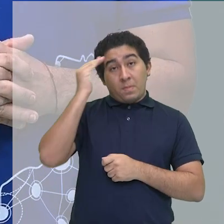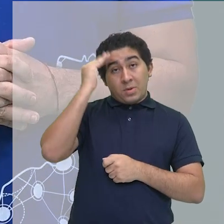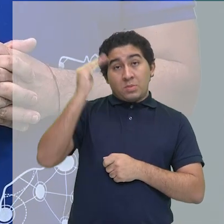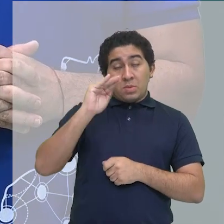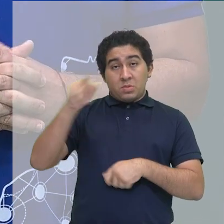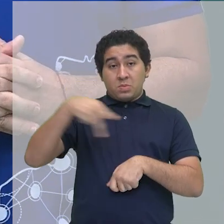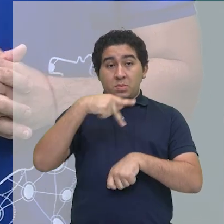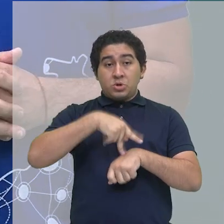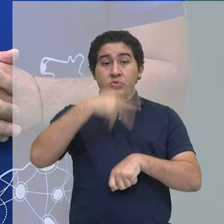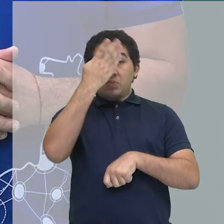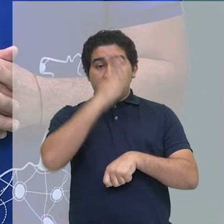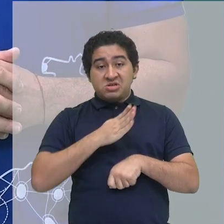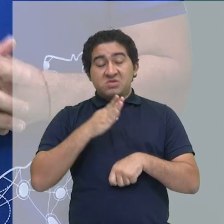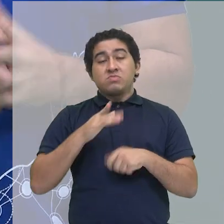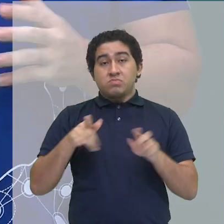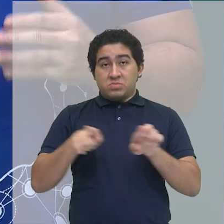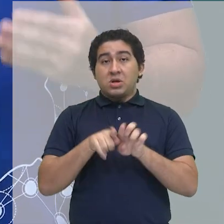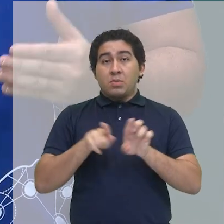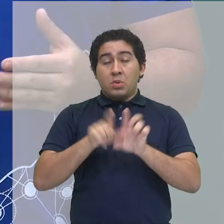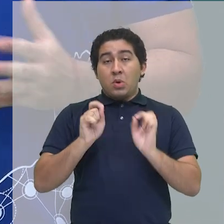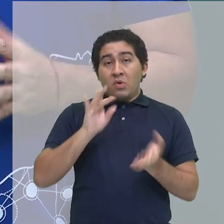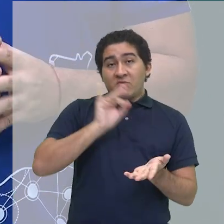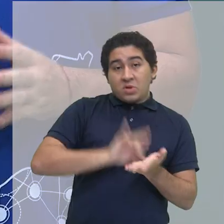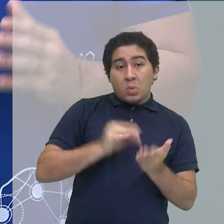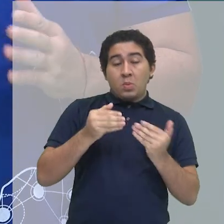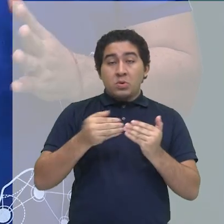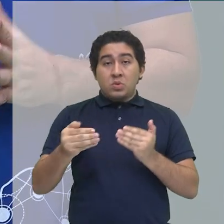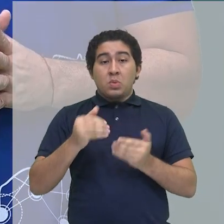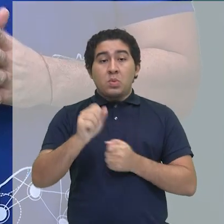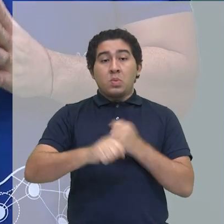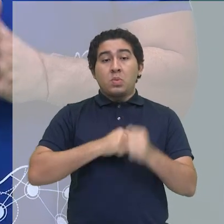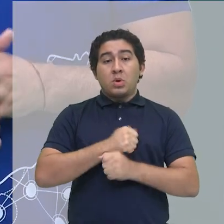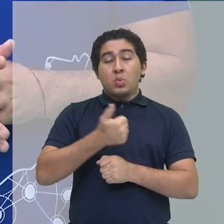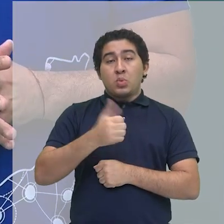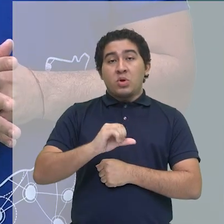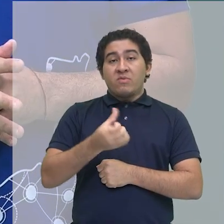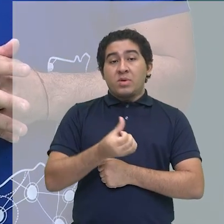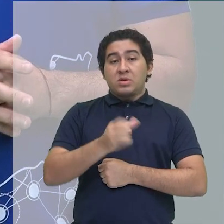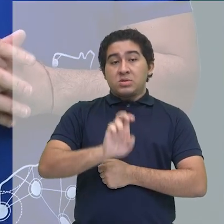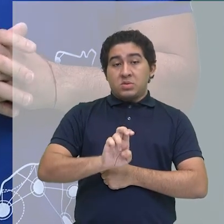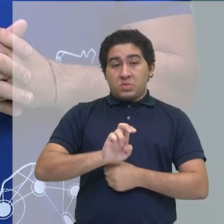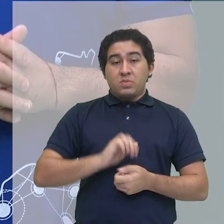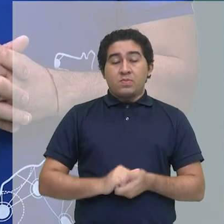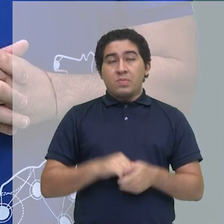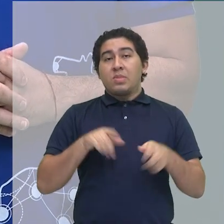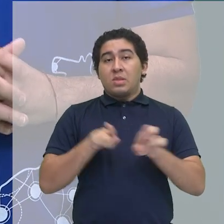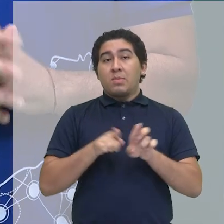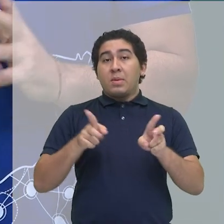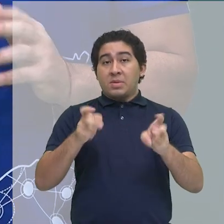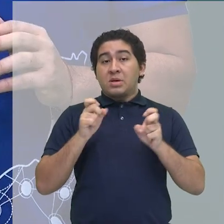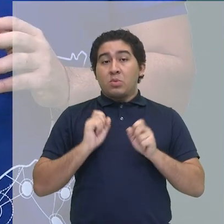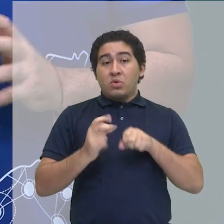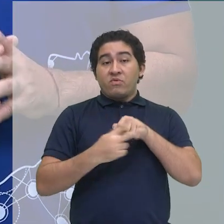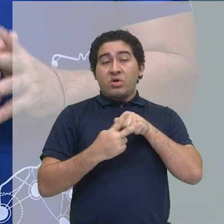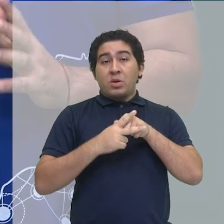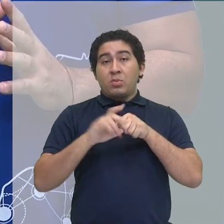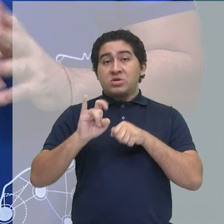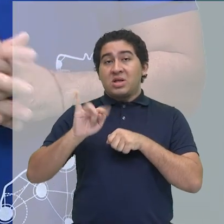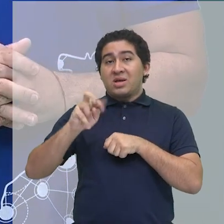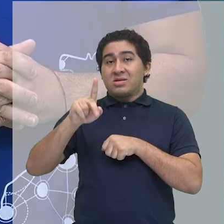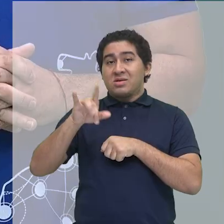hoje em dia, né, e oficialmente iniciou em 1965. Podem ver aí o verbo